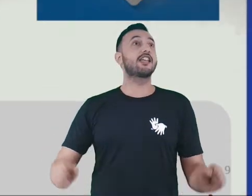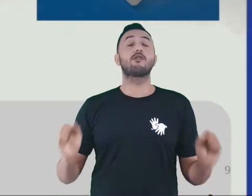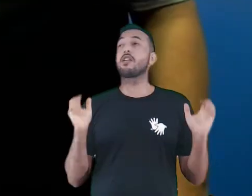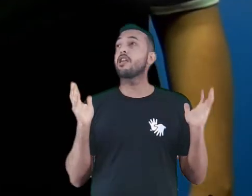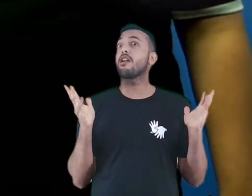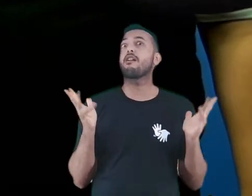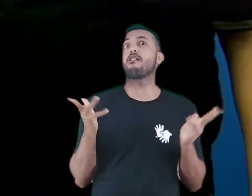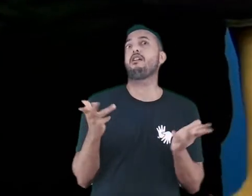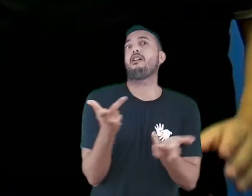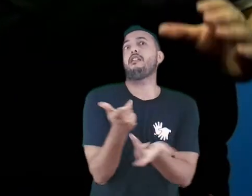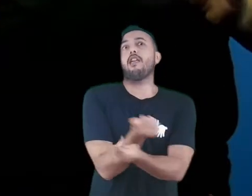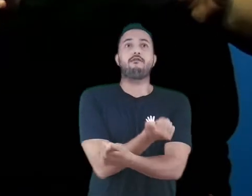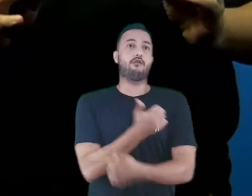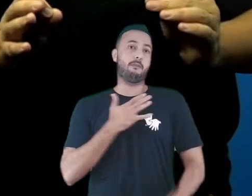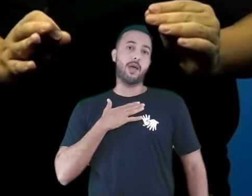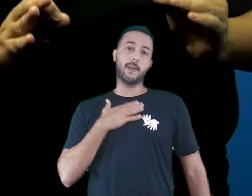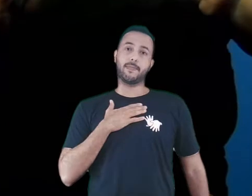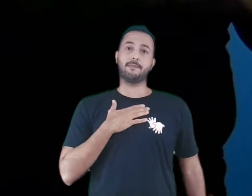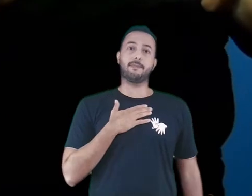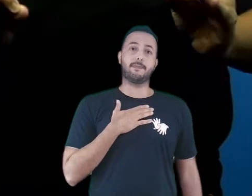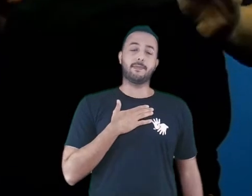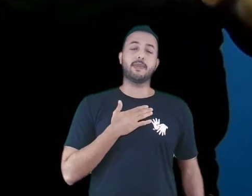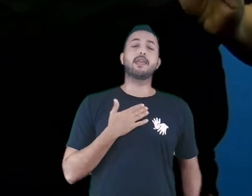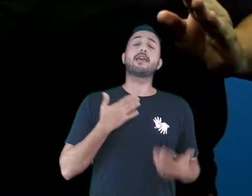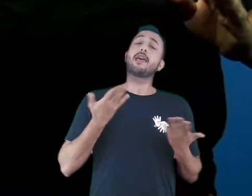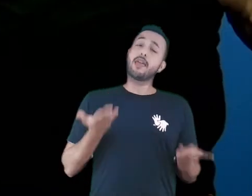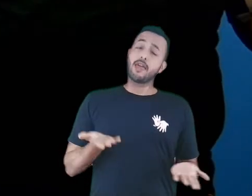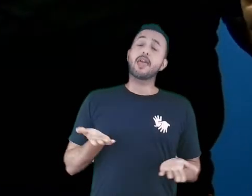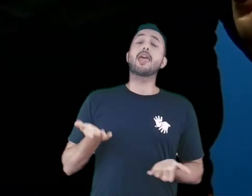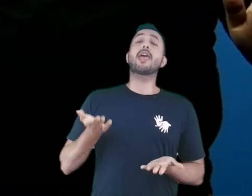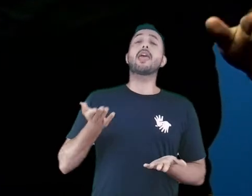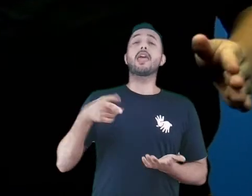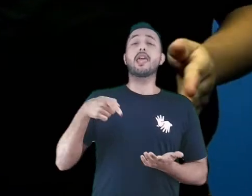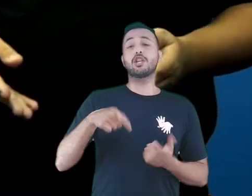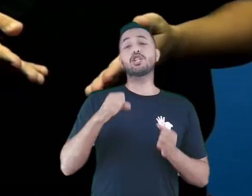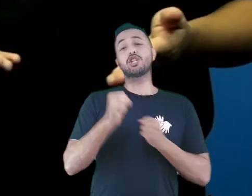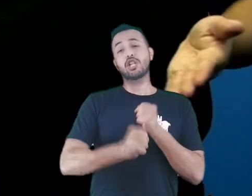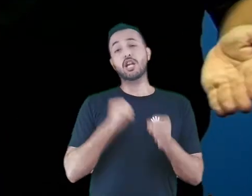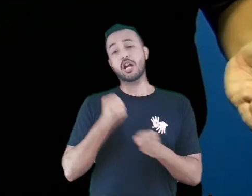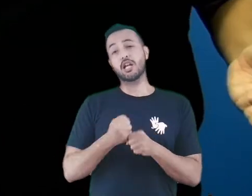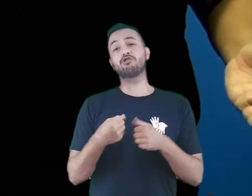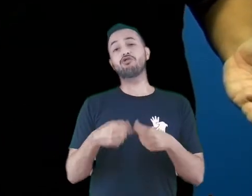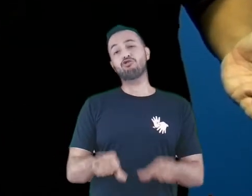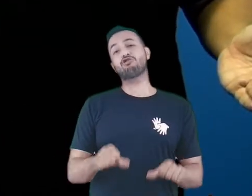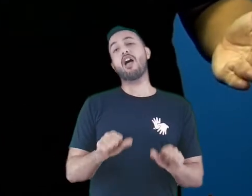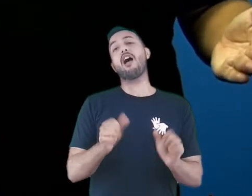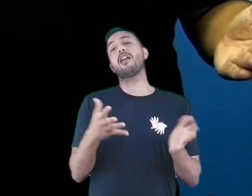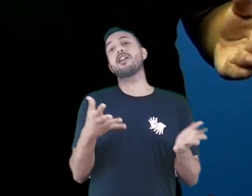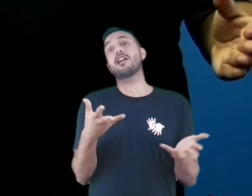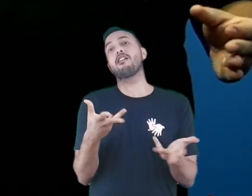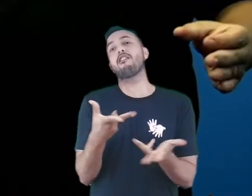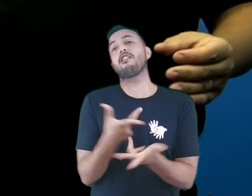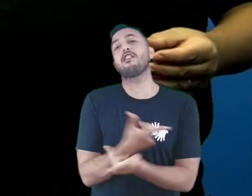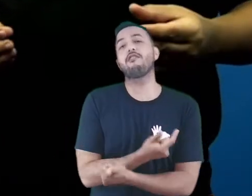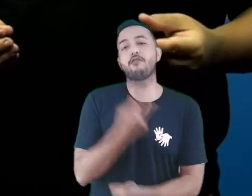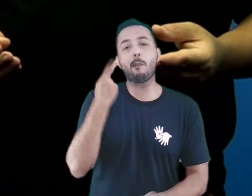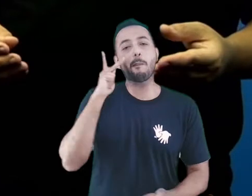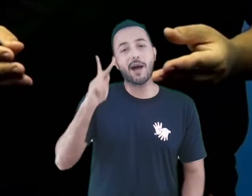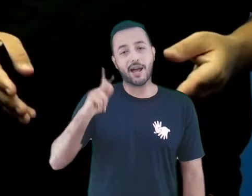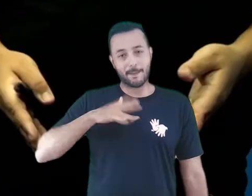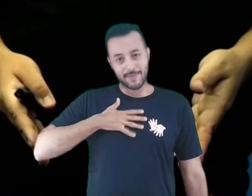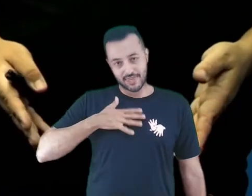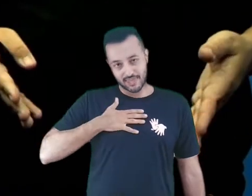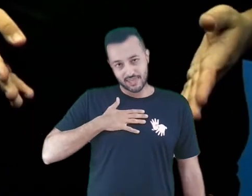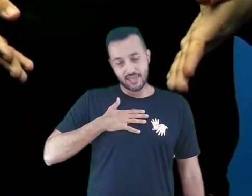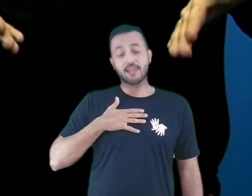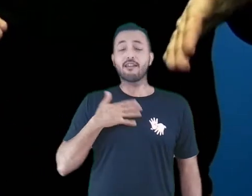mim, certo? Este ano está sendo incrível para mim. Qual seria o pronome relativo?